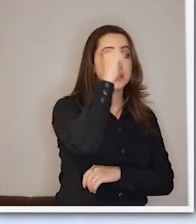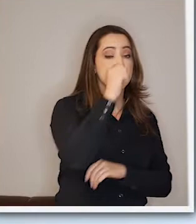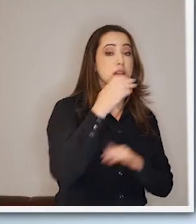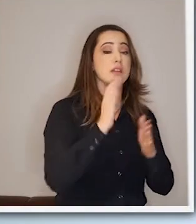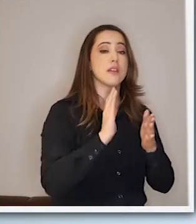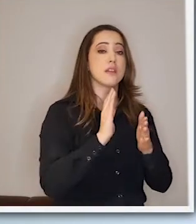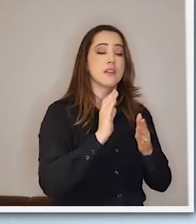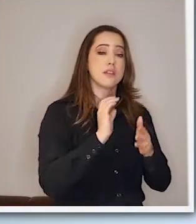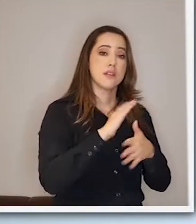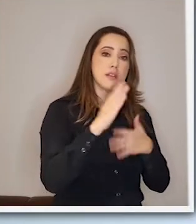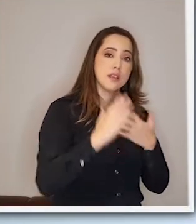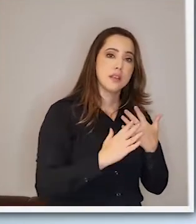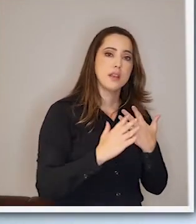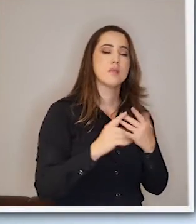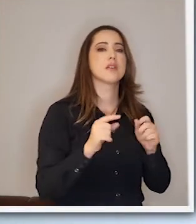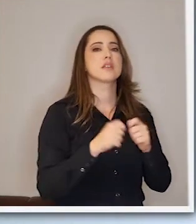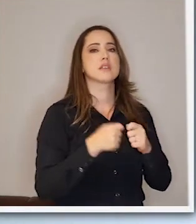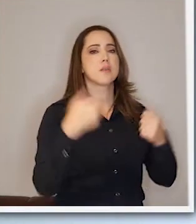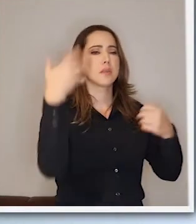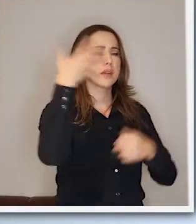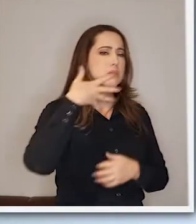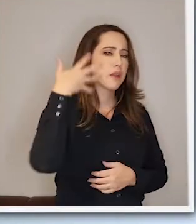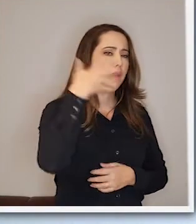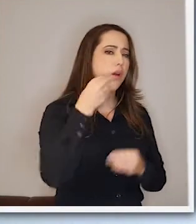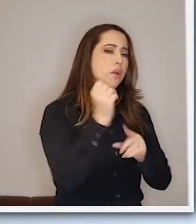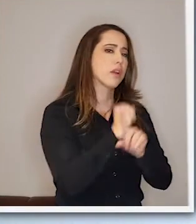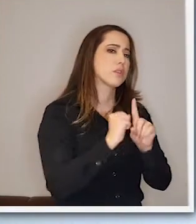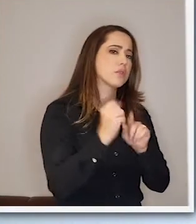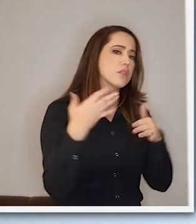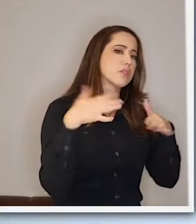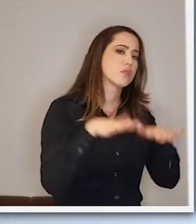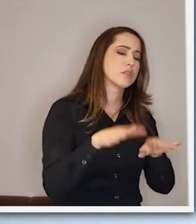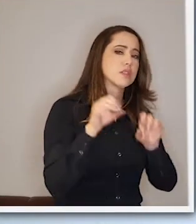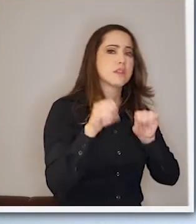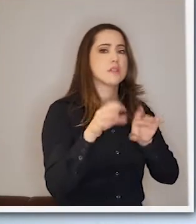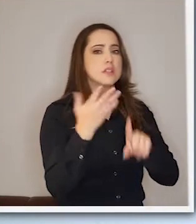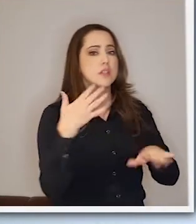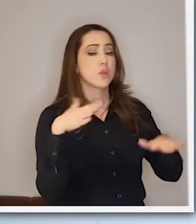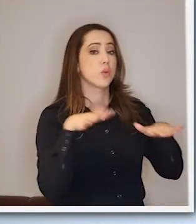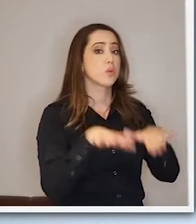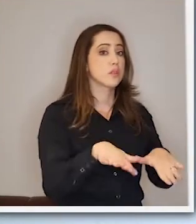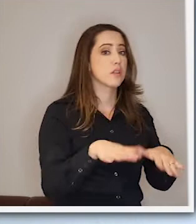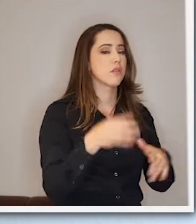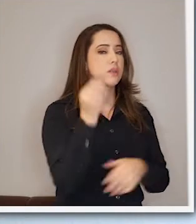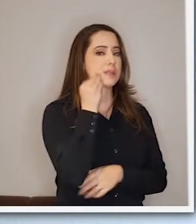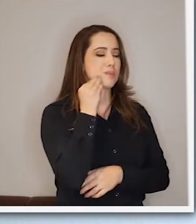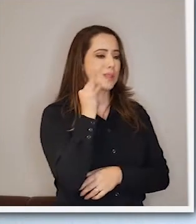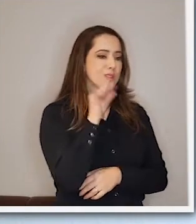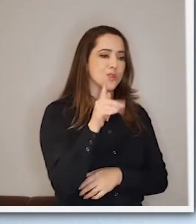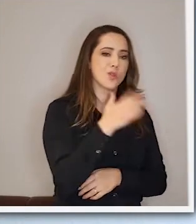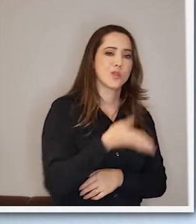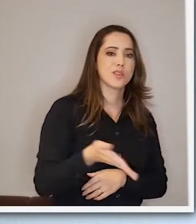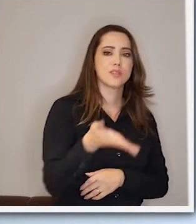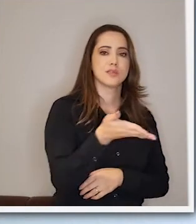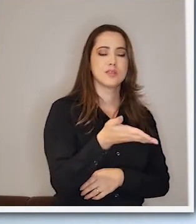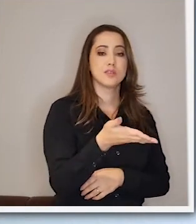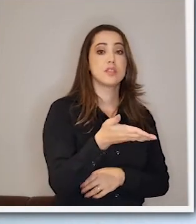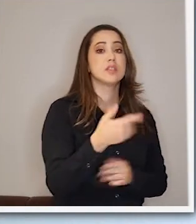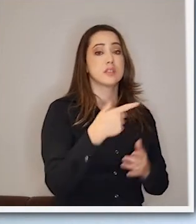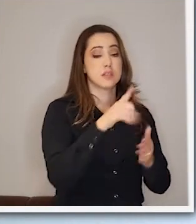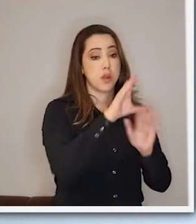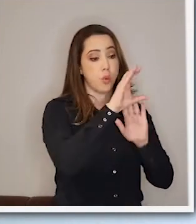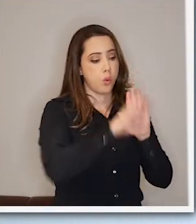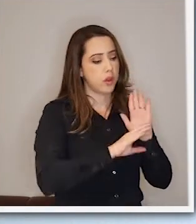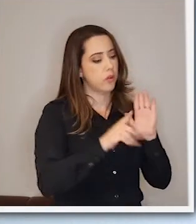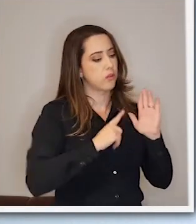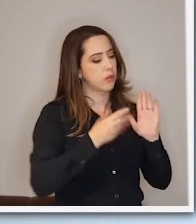As pessoas me procuram para aprender Libras, para fazer palestras sobre a sociedade inclusiva, educação inclusiva. Essa